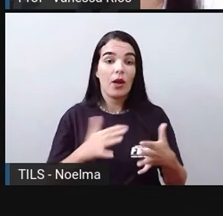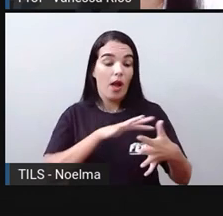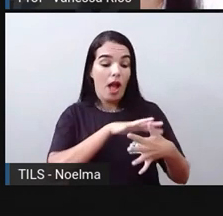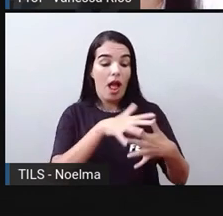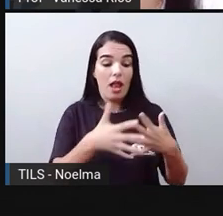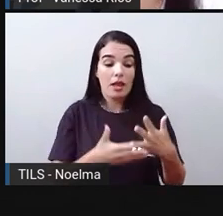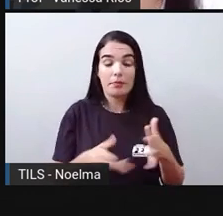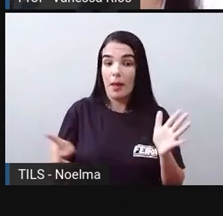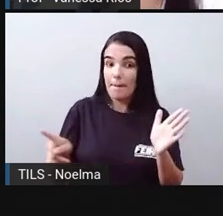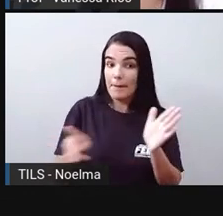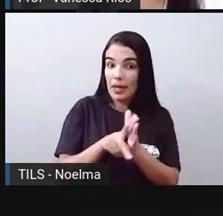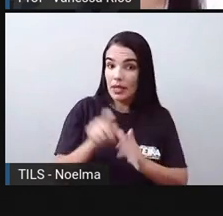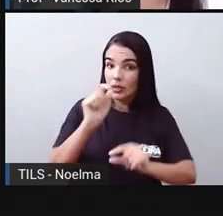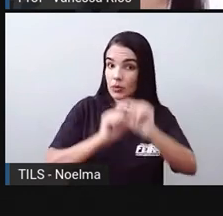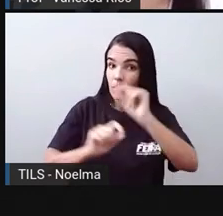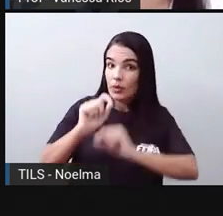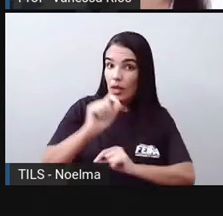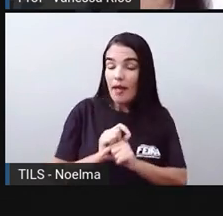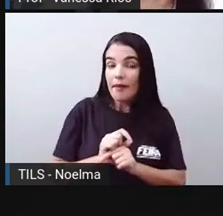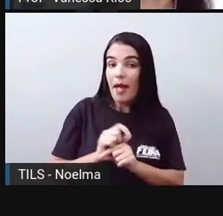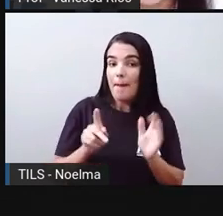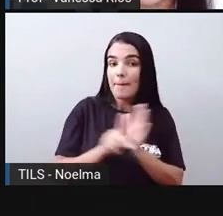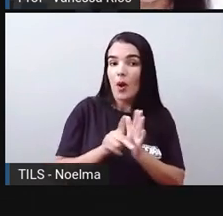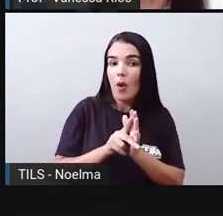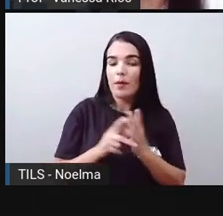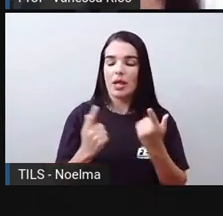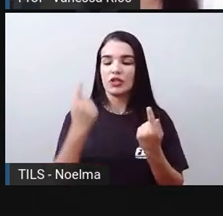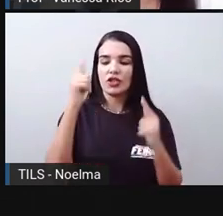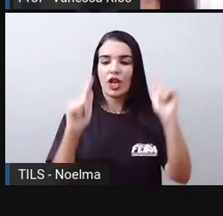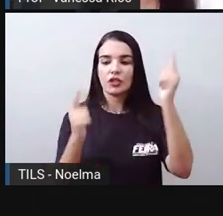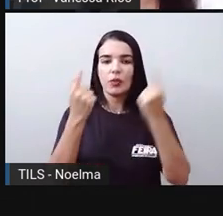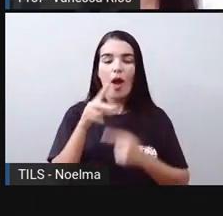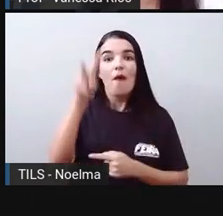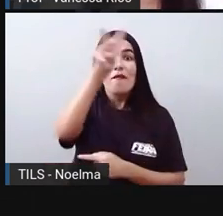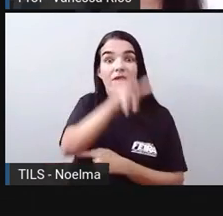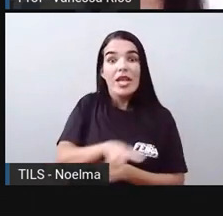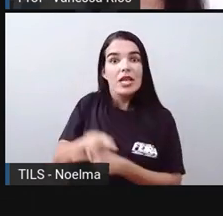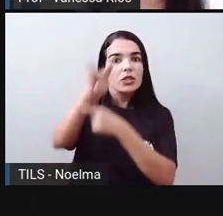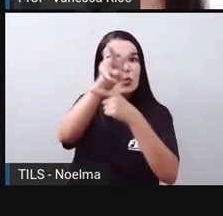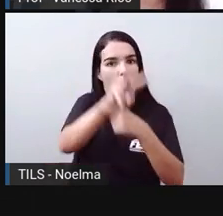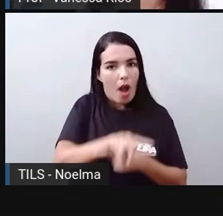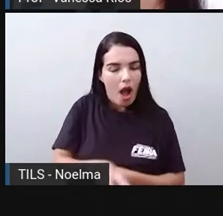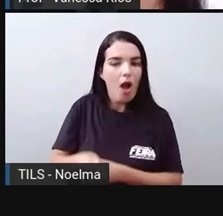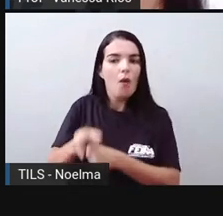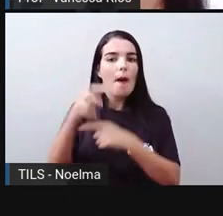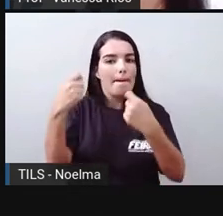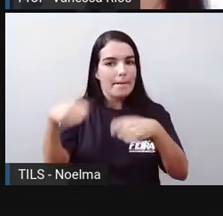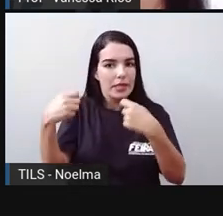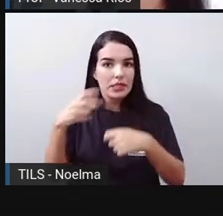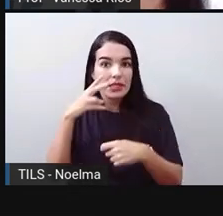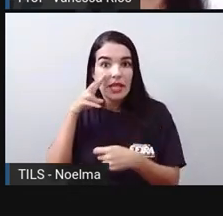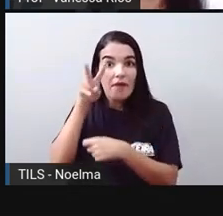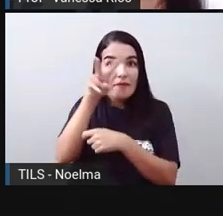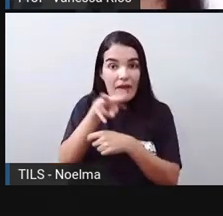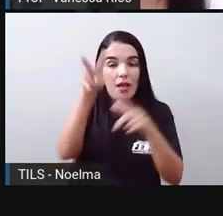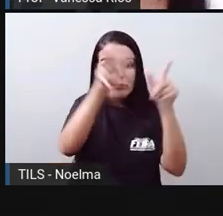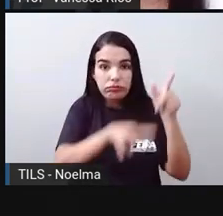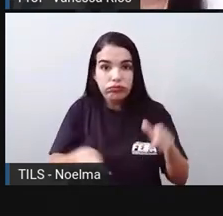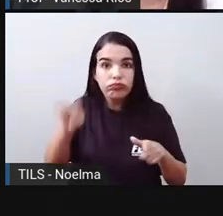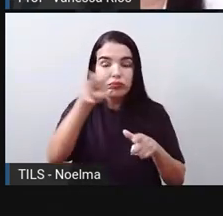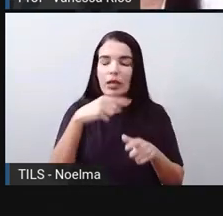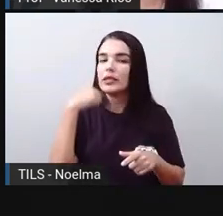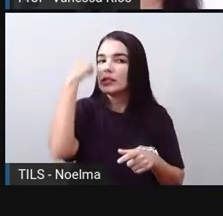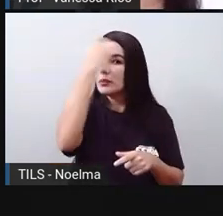ela pertence à modalidade gestual-visual, porque a pessoa precisa visualizar os gestos e as expressões